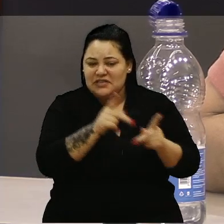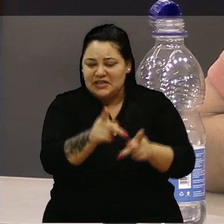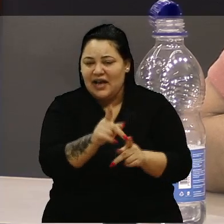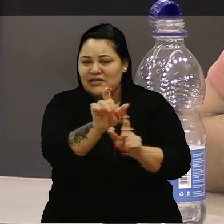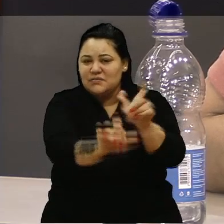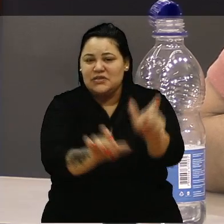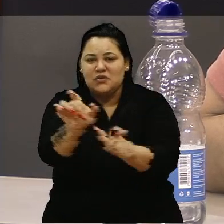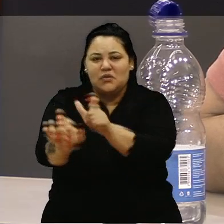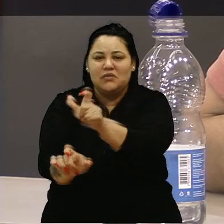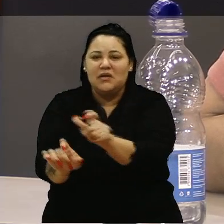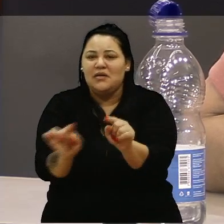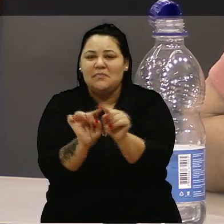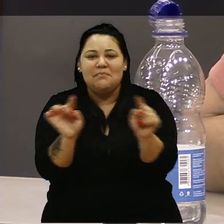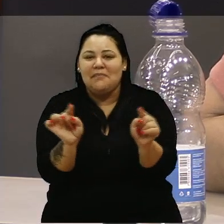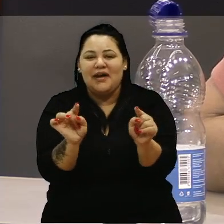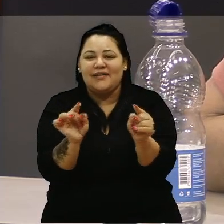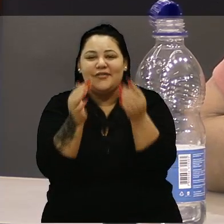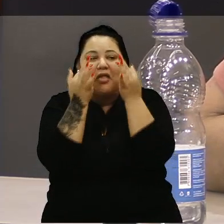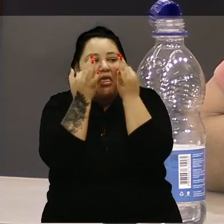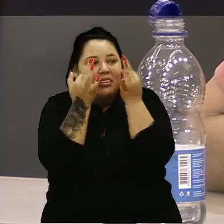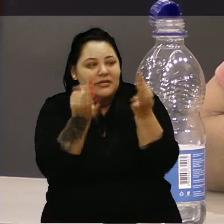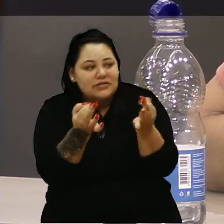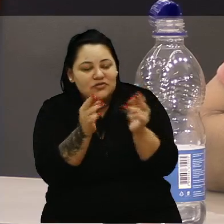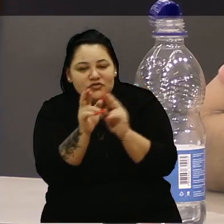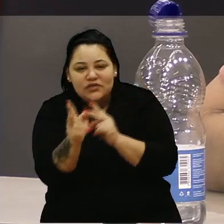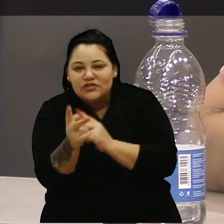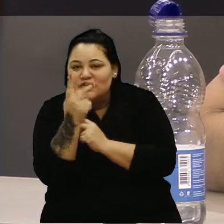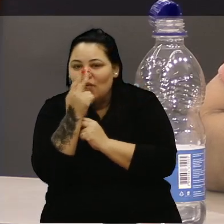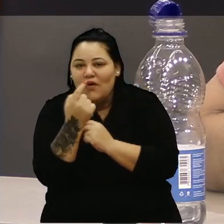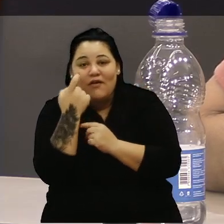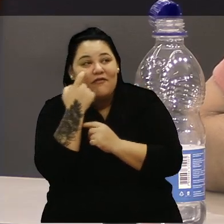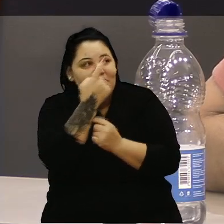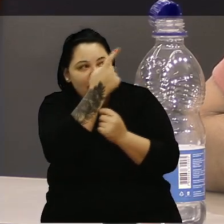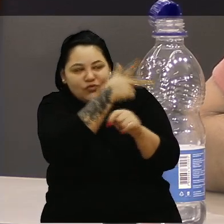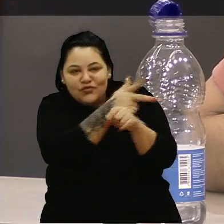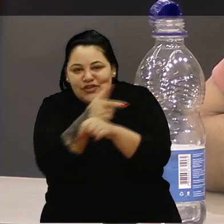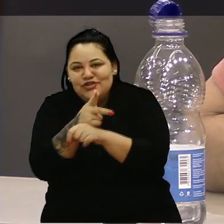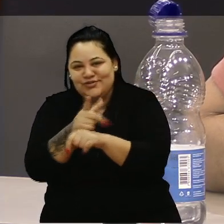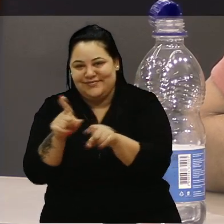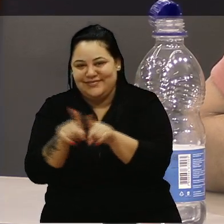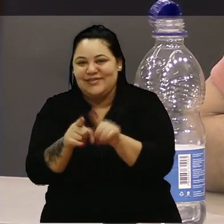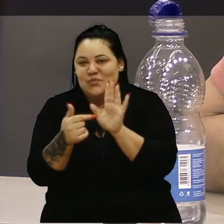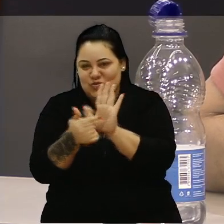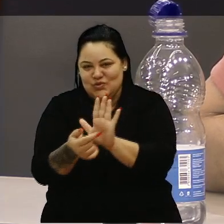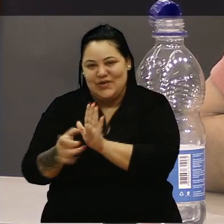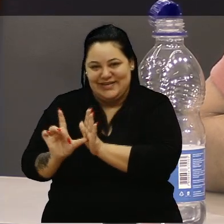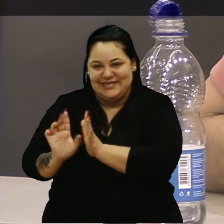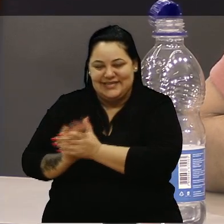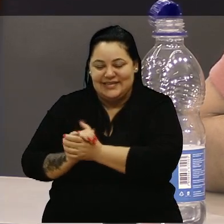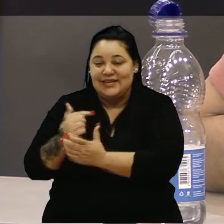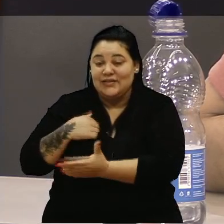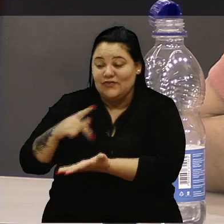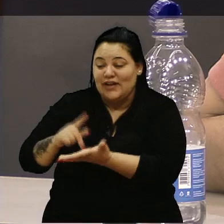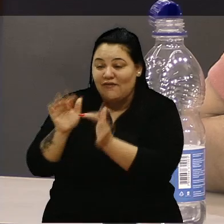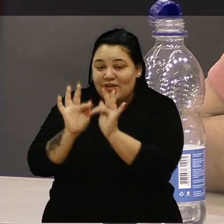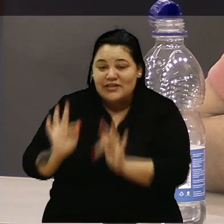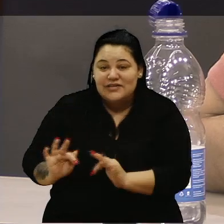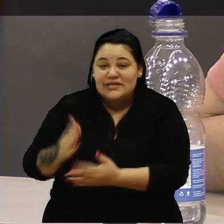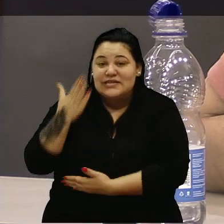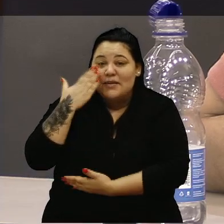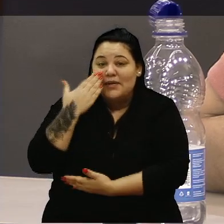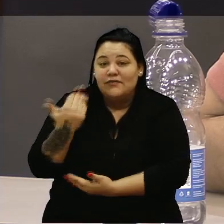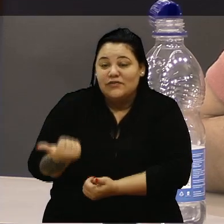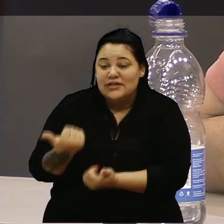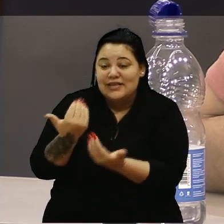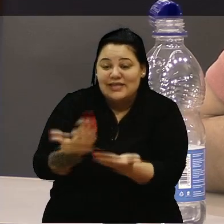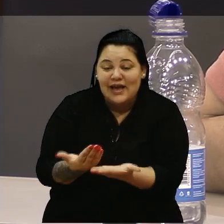mas a gente não tem um olhar diferenciado como a gente vê num vídeo desse. Daí eu fico feliz, né, por saber que a senhora tem dado voz a essas